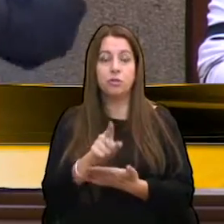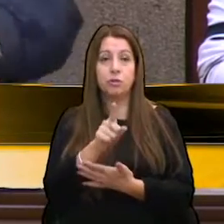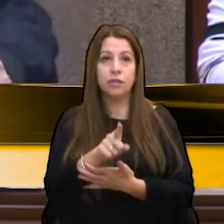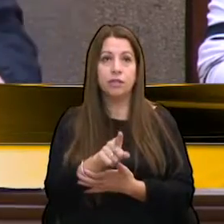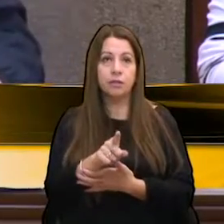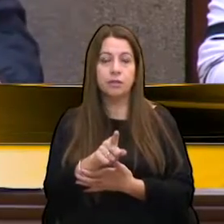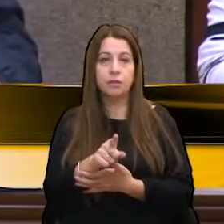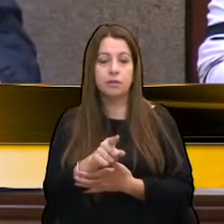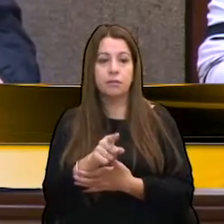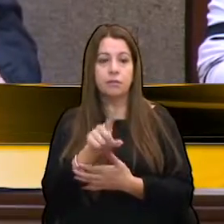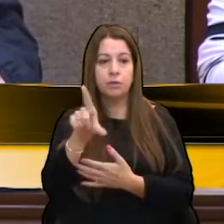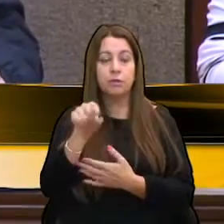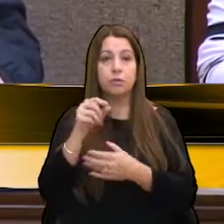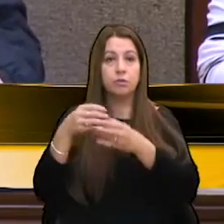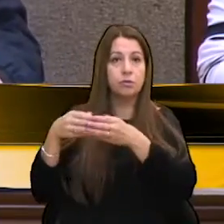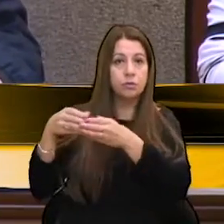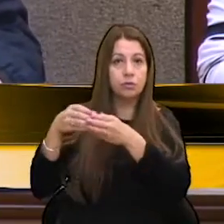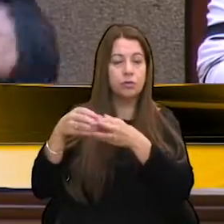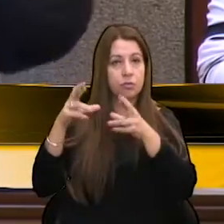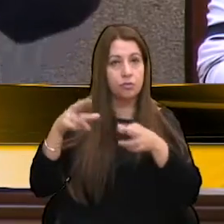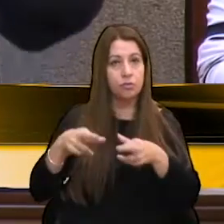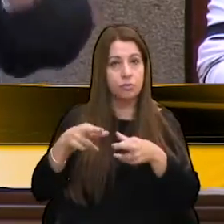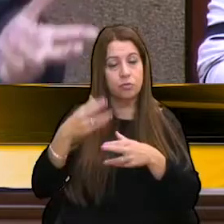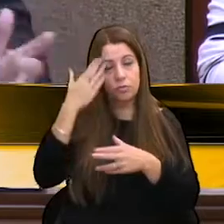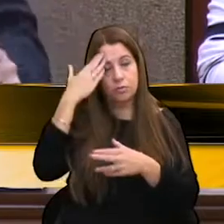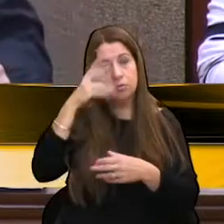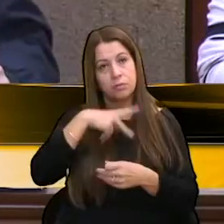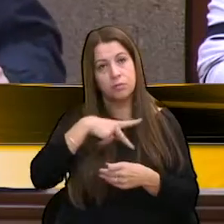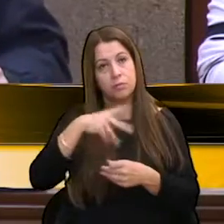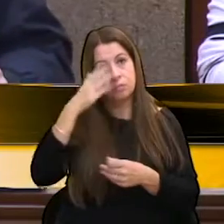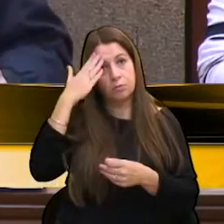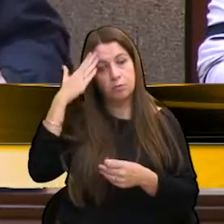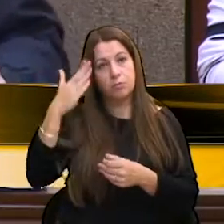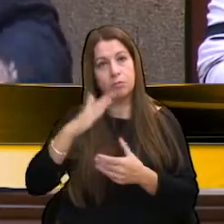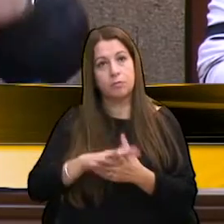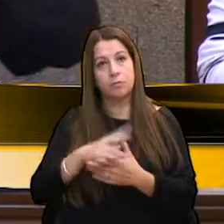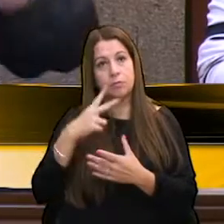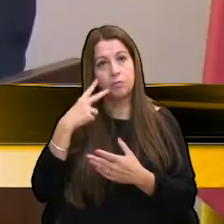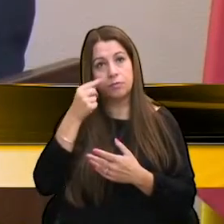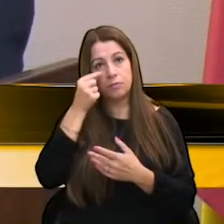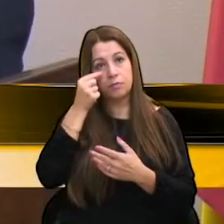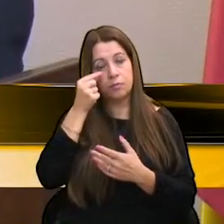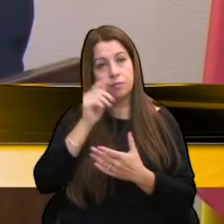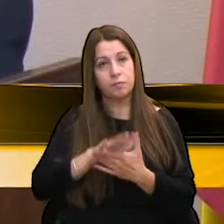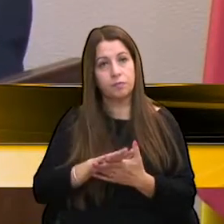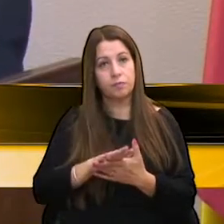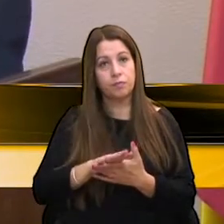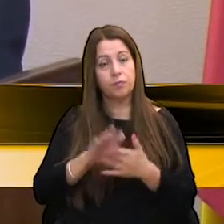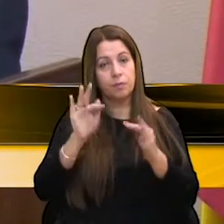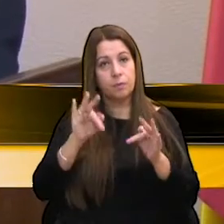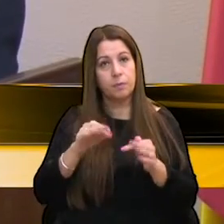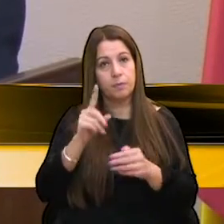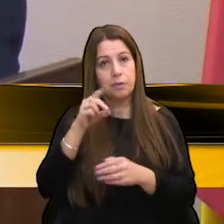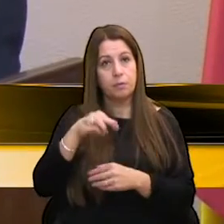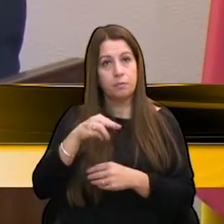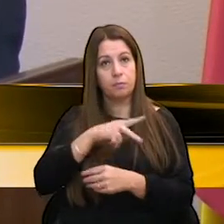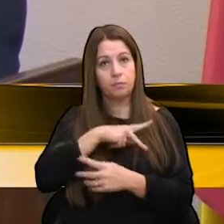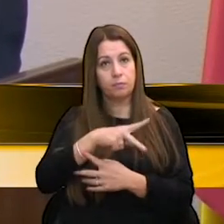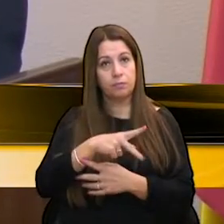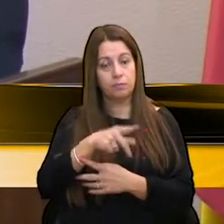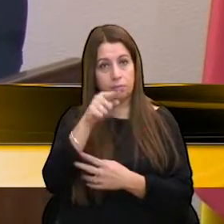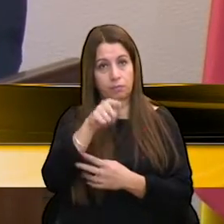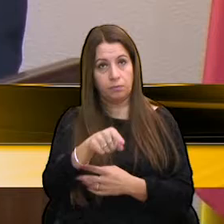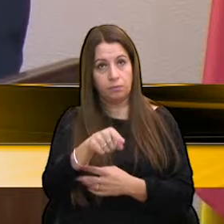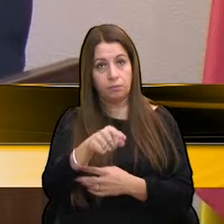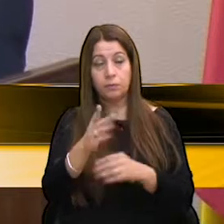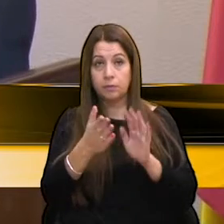opção turística para a nossa região. Obrigado, senhor presidente. Obrigado. Muito obrigado, vereador Périco. Eu finalizo em um minuto, presidente, dizendo que